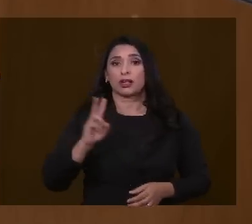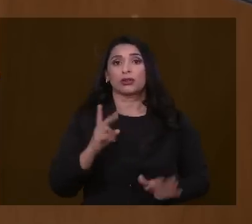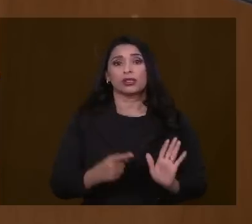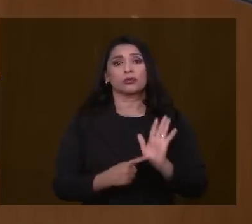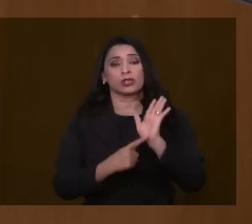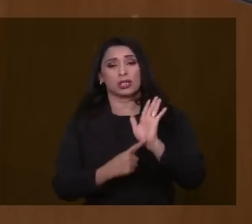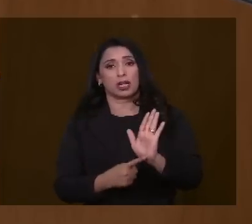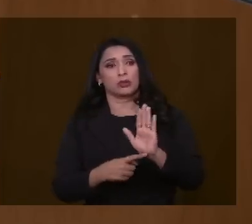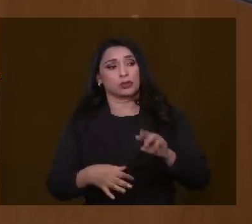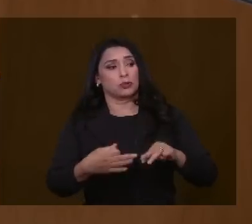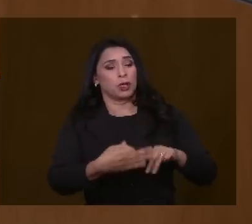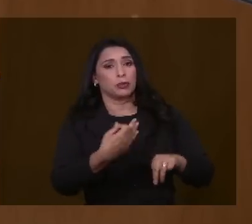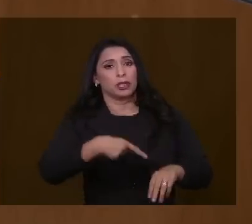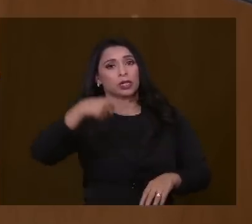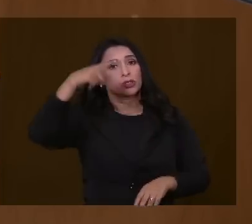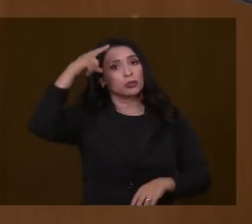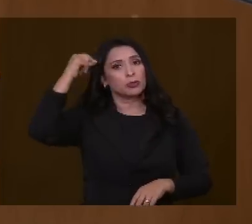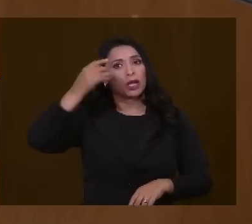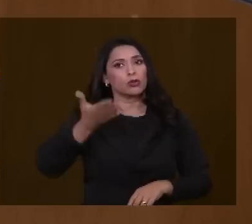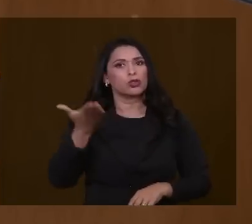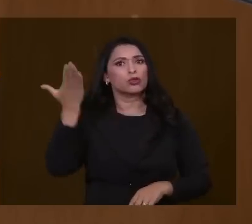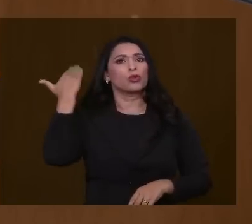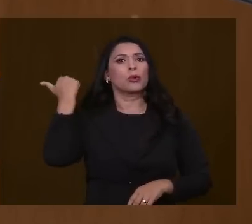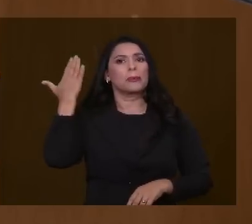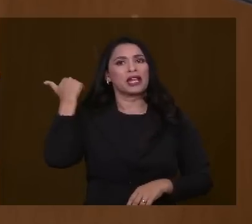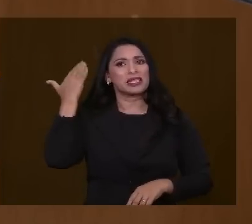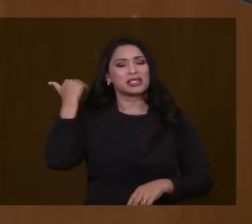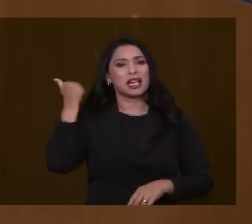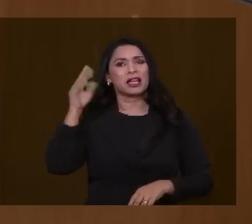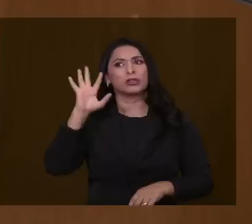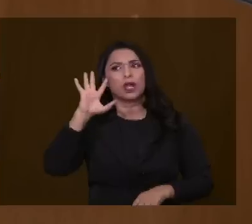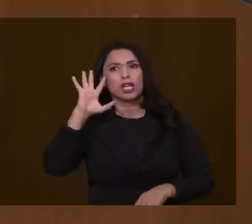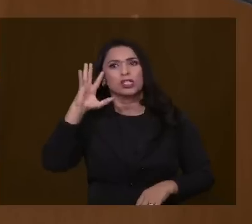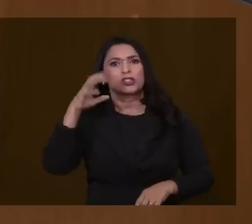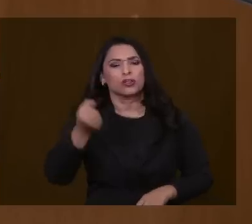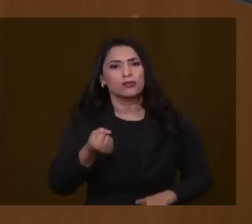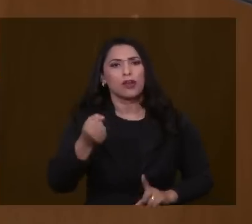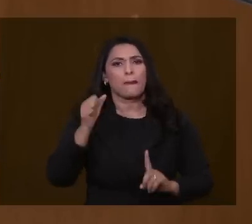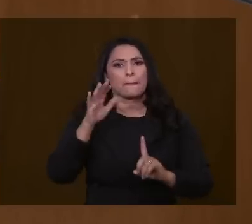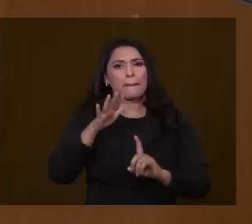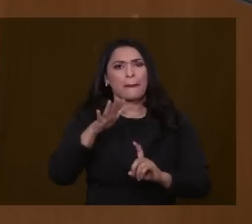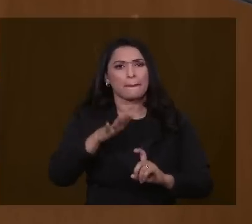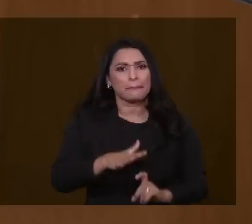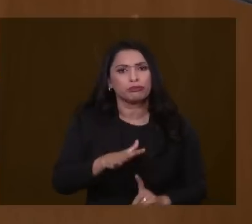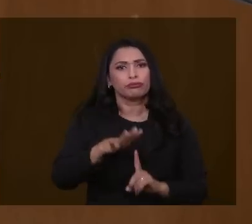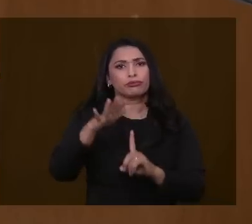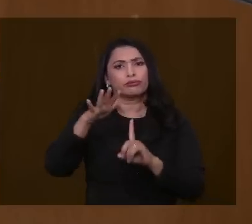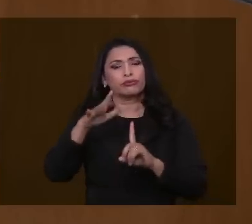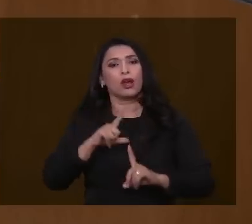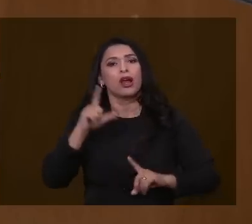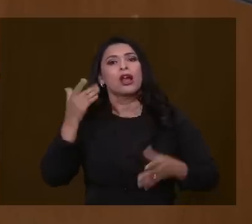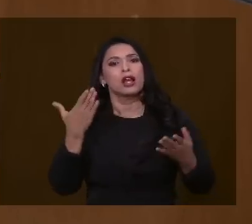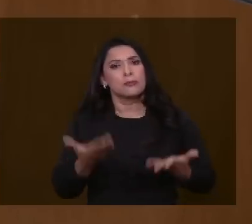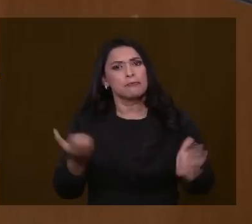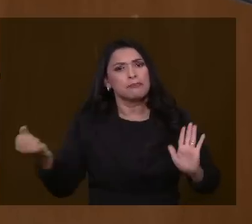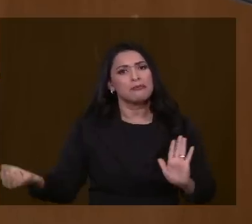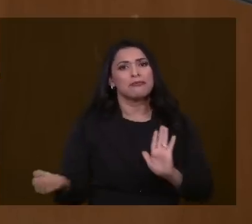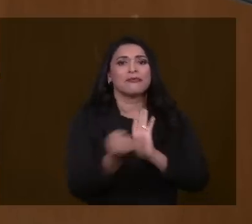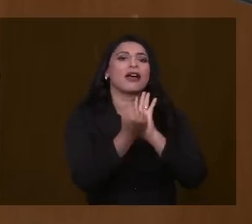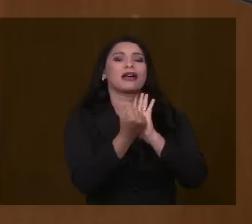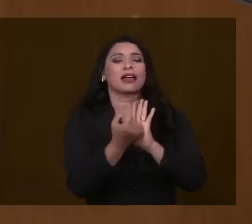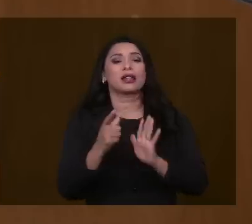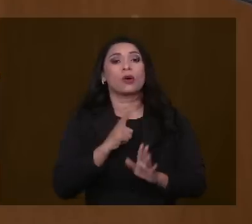Roberto Barroso no passado, resolutividade, resiliência, acuidade, certamente marcarão